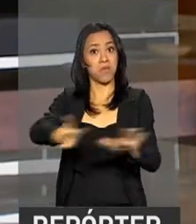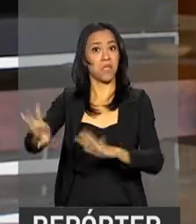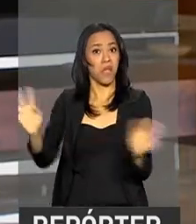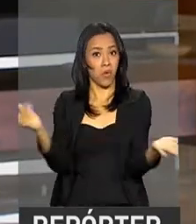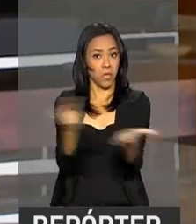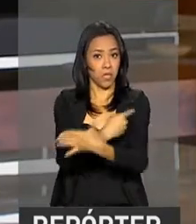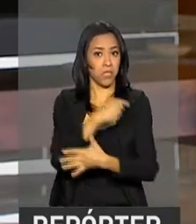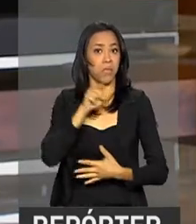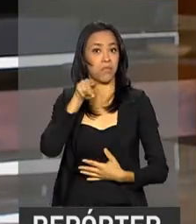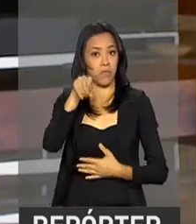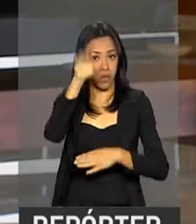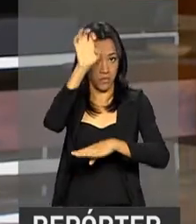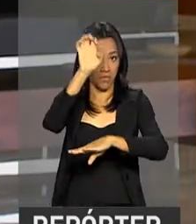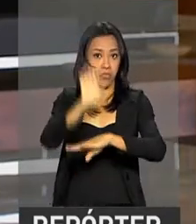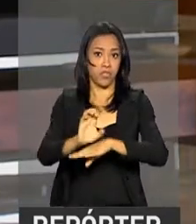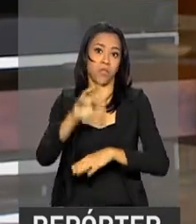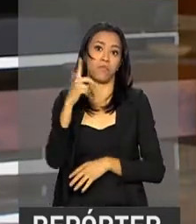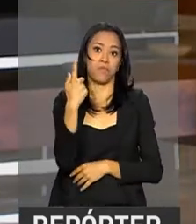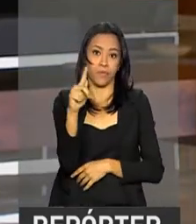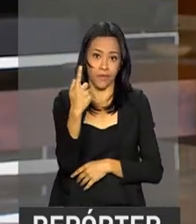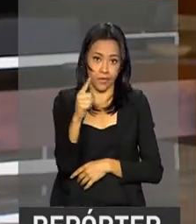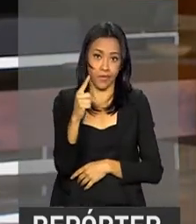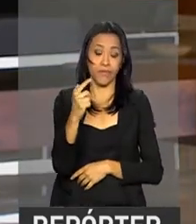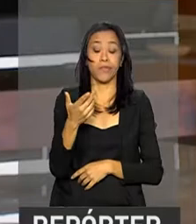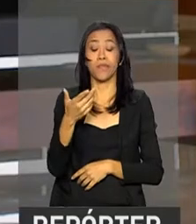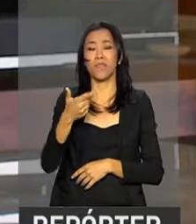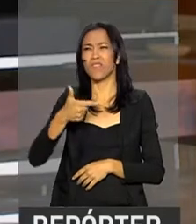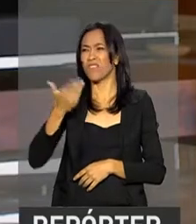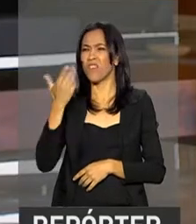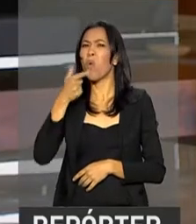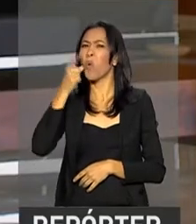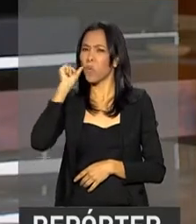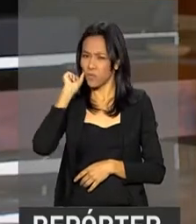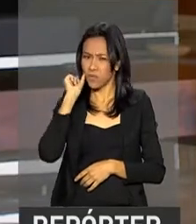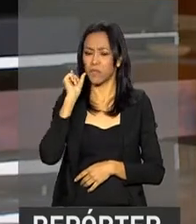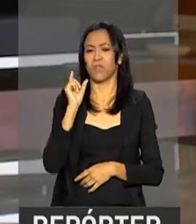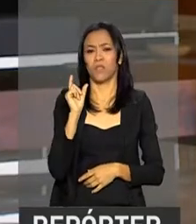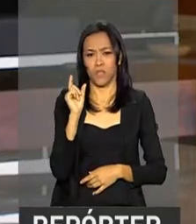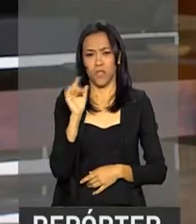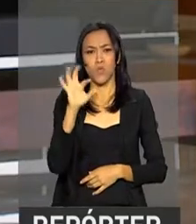da Chapada dos Veadeiros, em Goiás. Desde ontem,